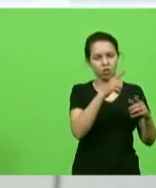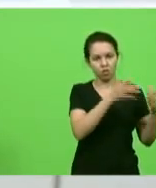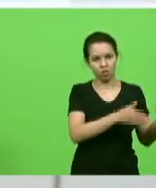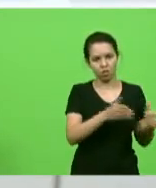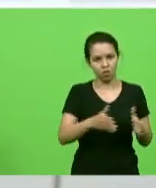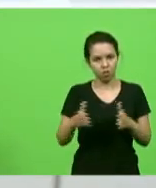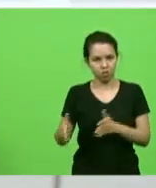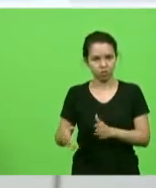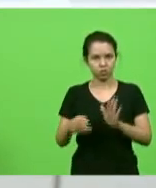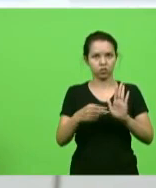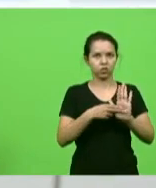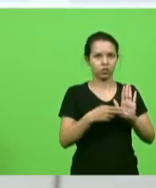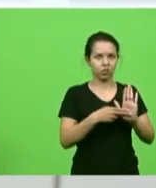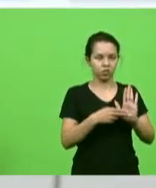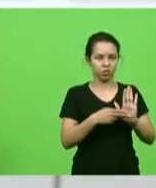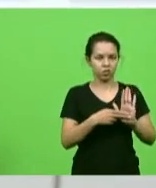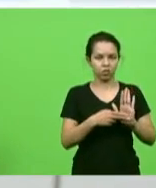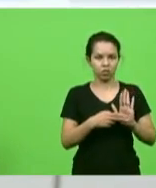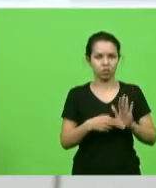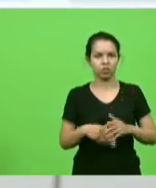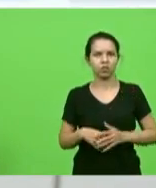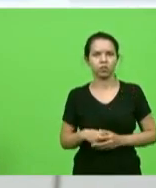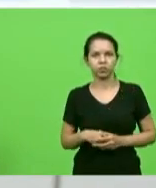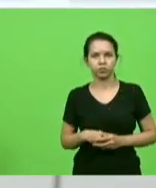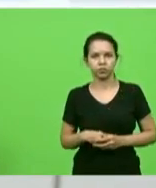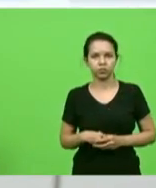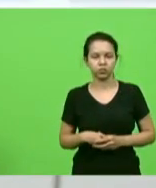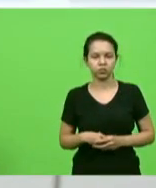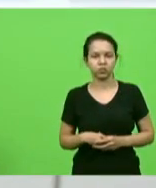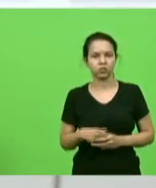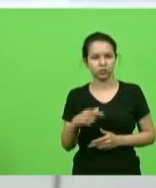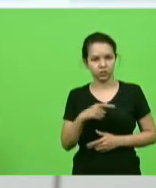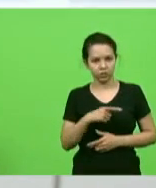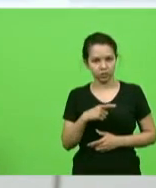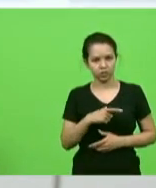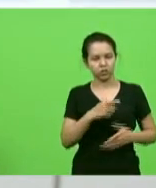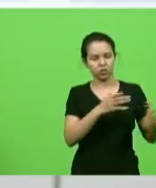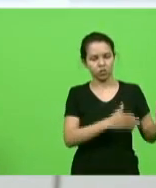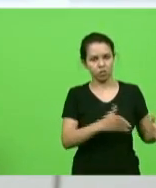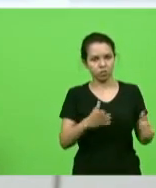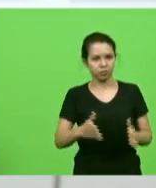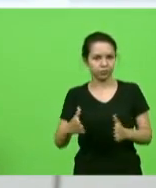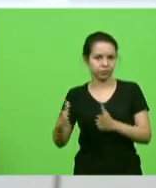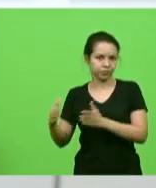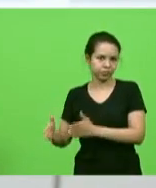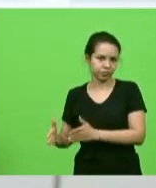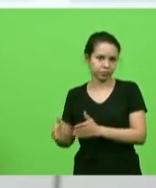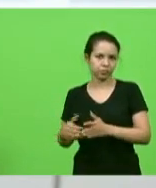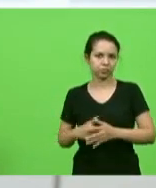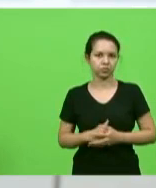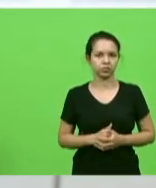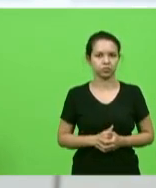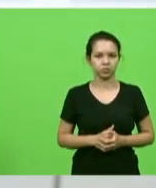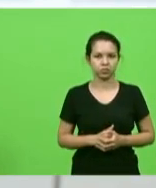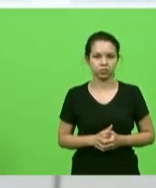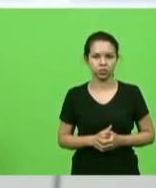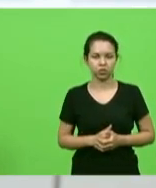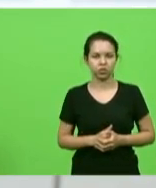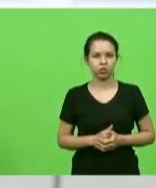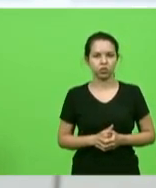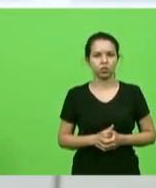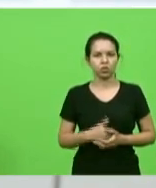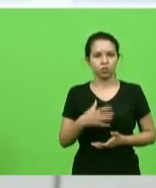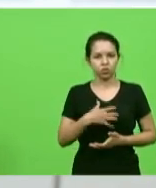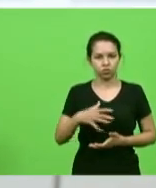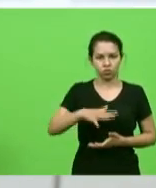conjunto de normas que guardam entre si uma certa ordem que eles vêm nada por um sentido geral